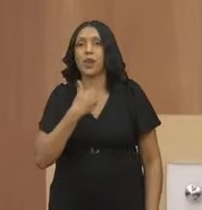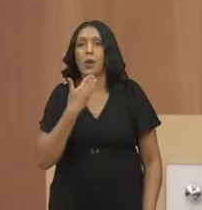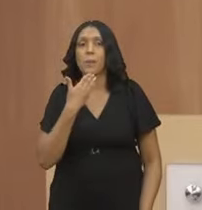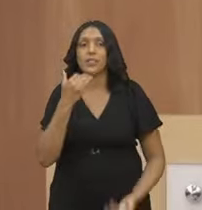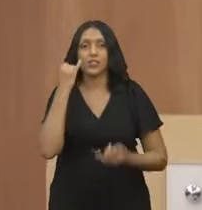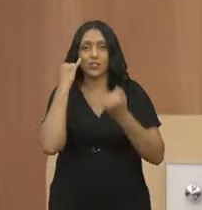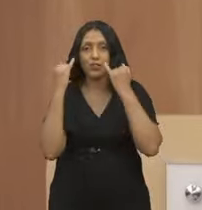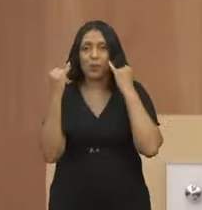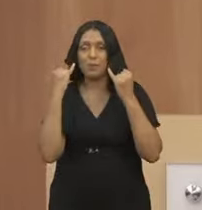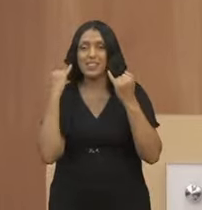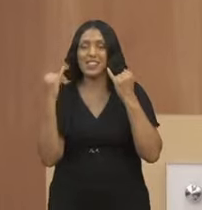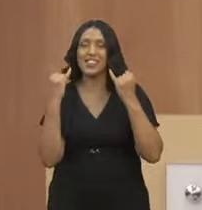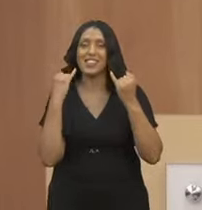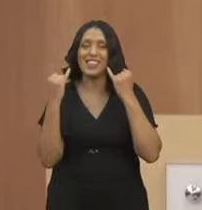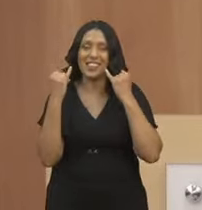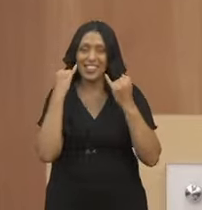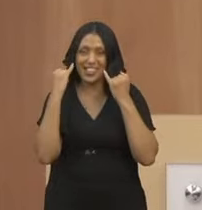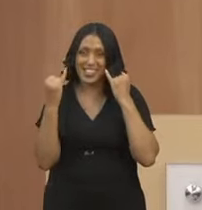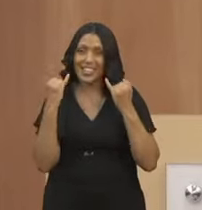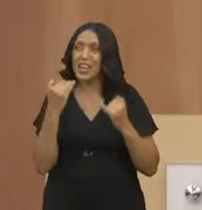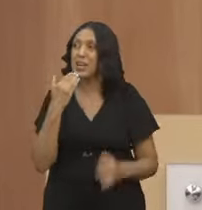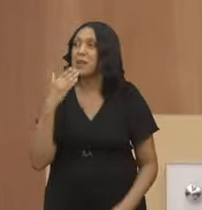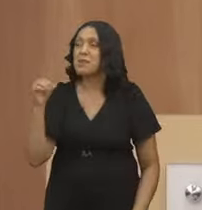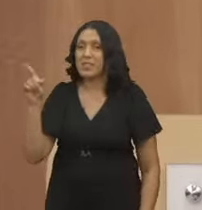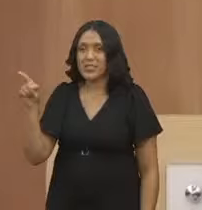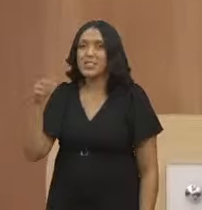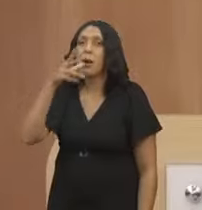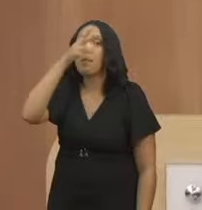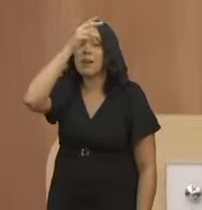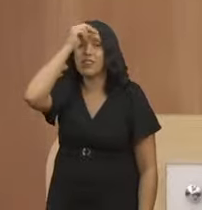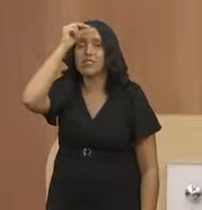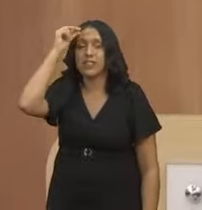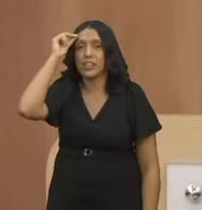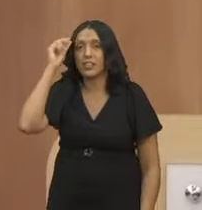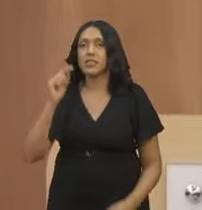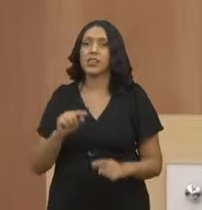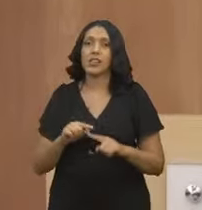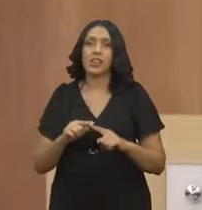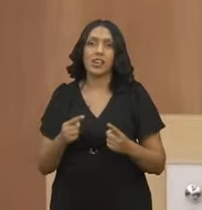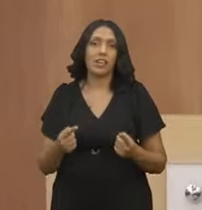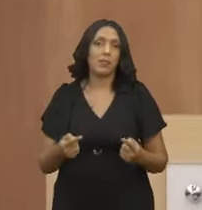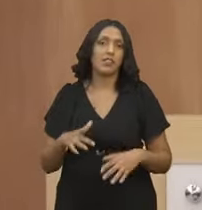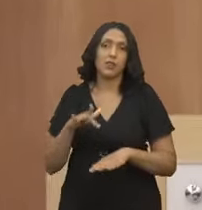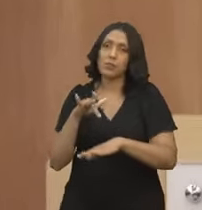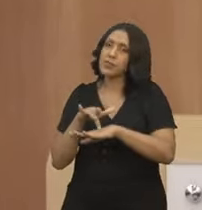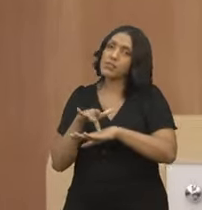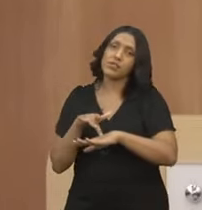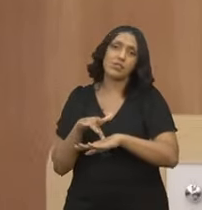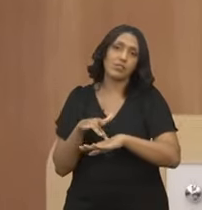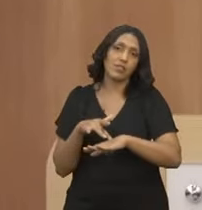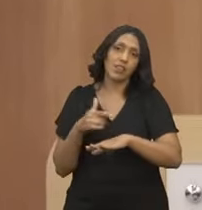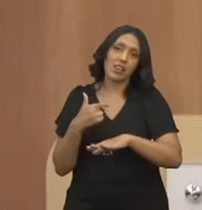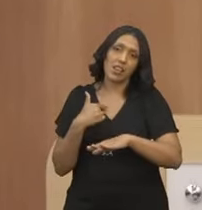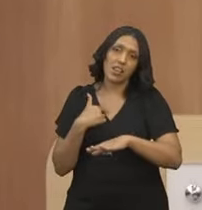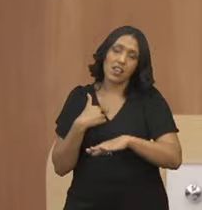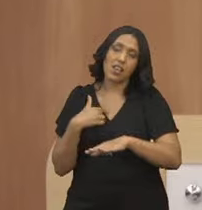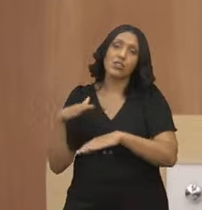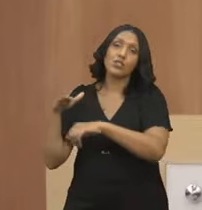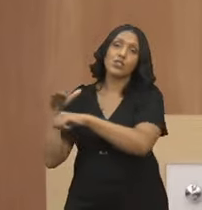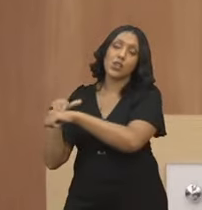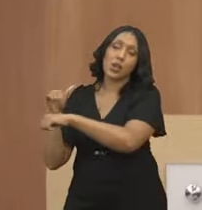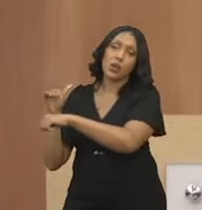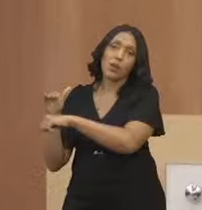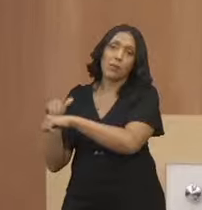pedindo providências, mas se isso não andar, eu vou acionar o Ministério Público porque isso aqui é inadmissível. Isso aqui precisa de alguma